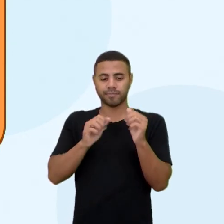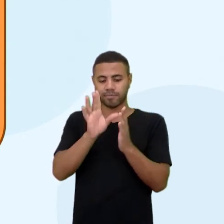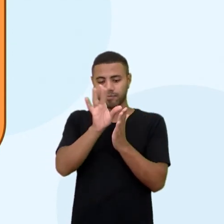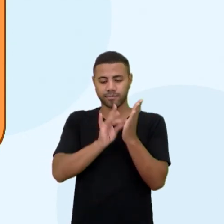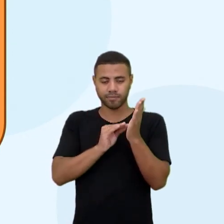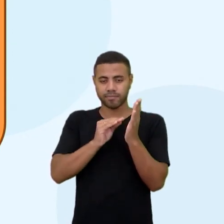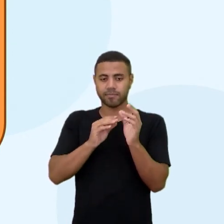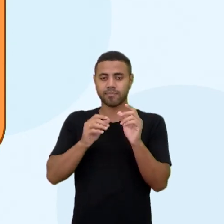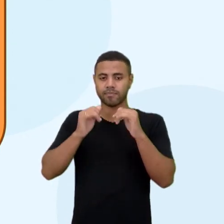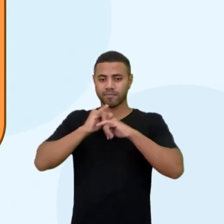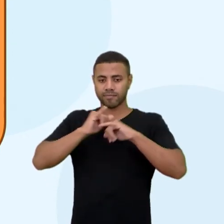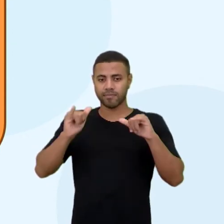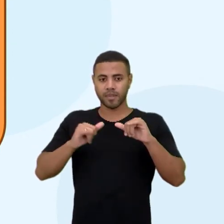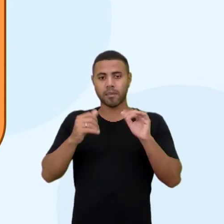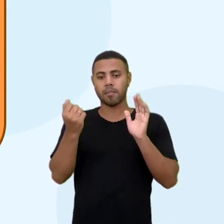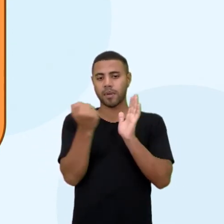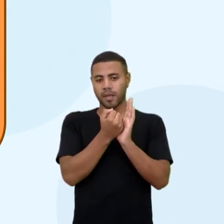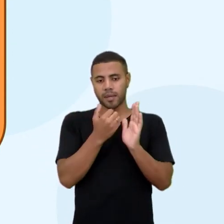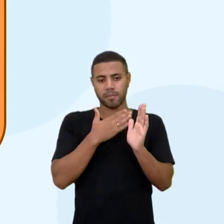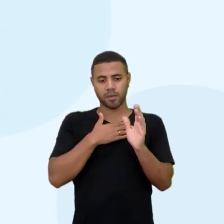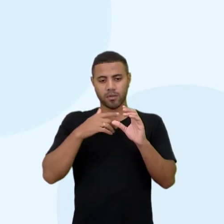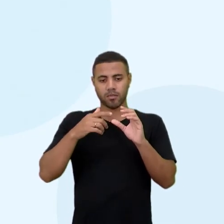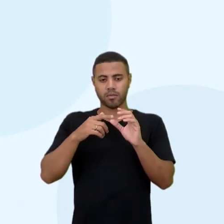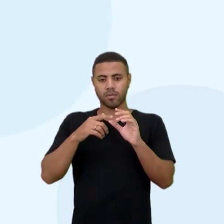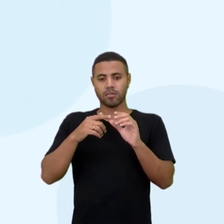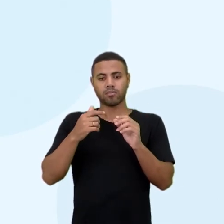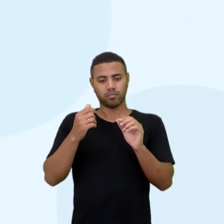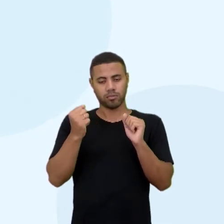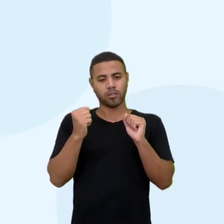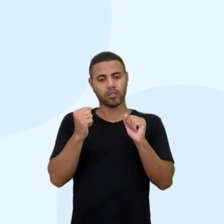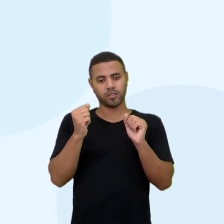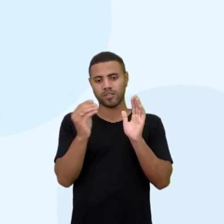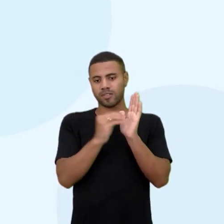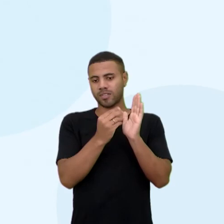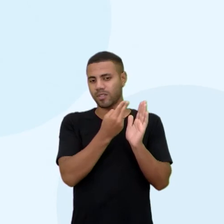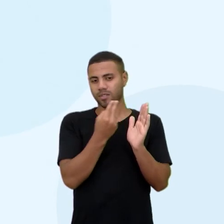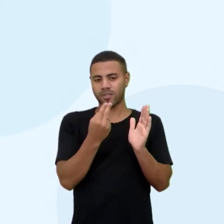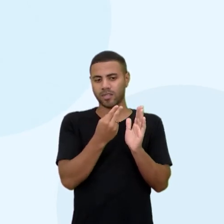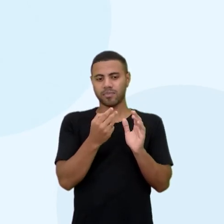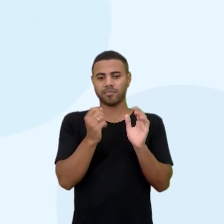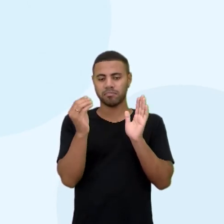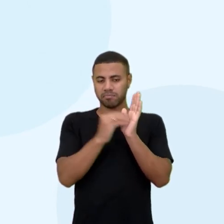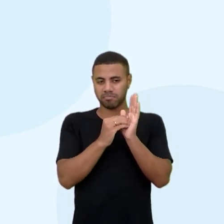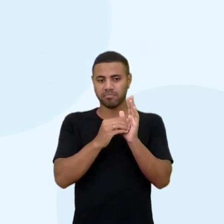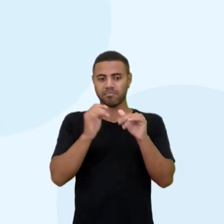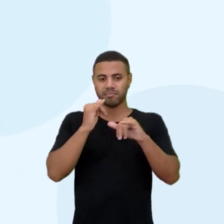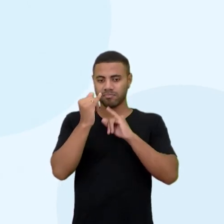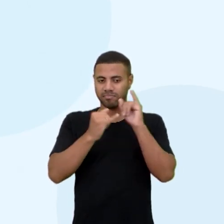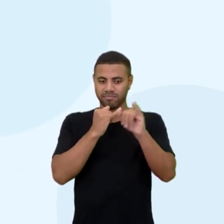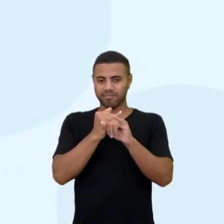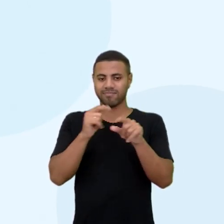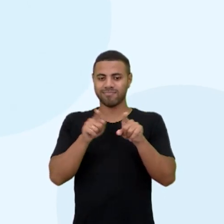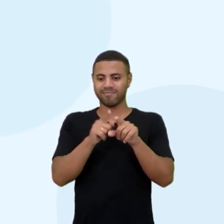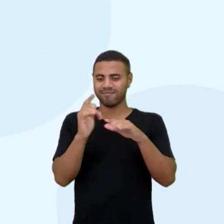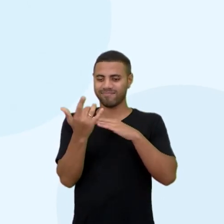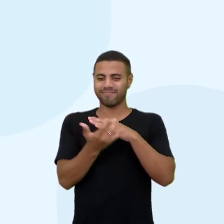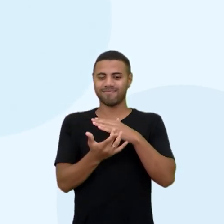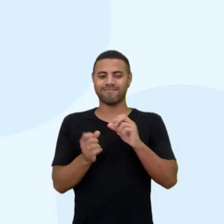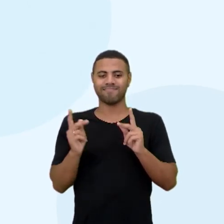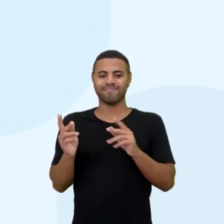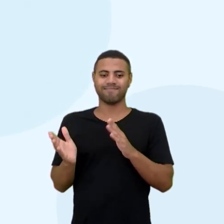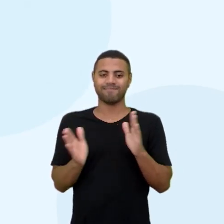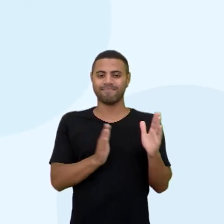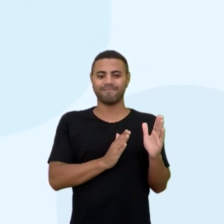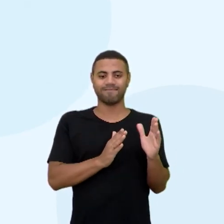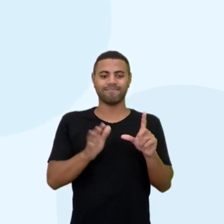esqueça de marcar o Pro aqui quando você fizer essas produções, tá certo, gente? Também não esqueçam de avaliar a nossa aula, para que a nossa aula possa evoluir, sempre ser